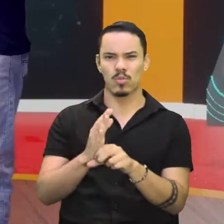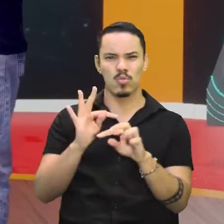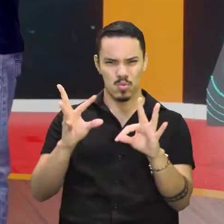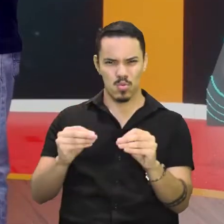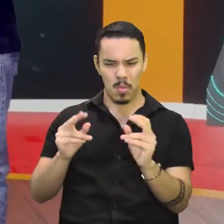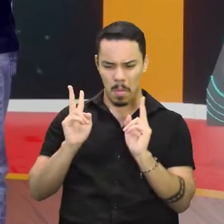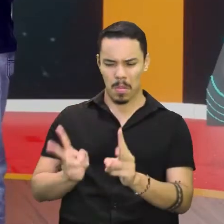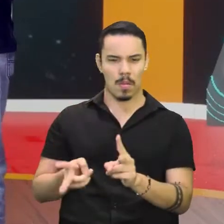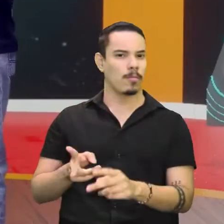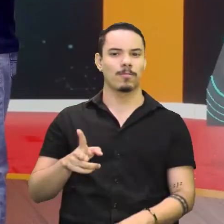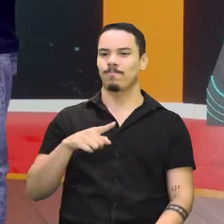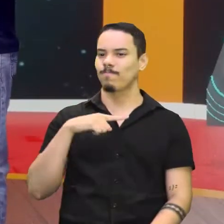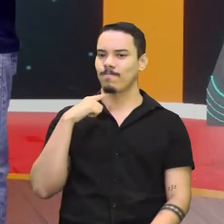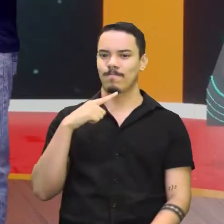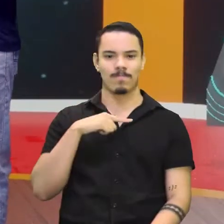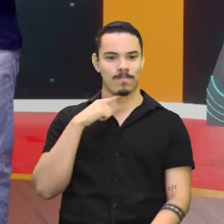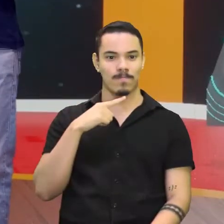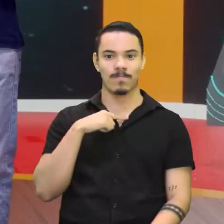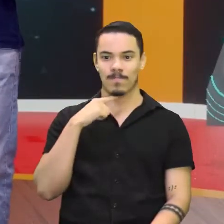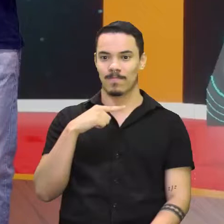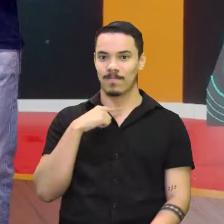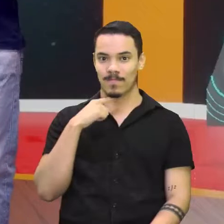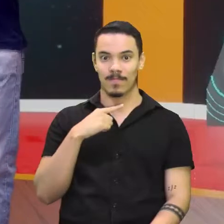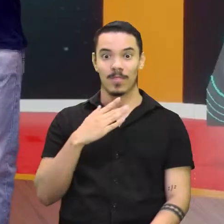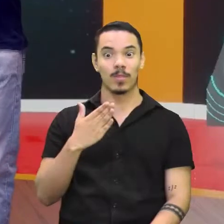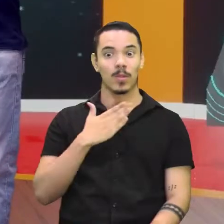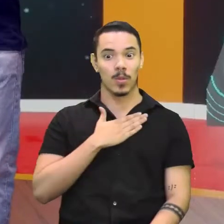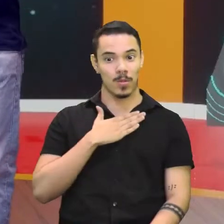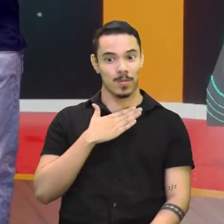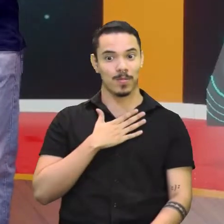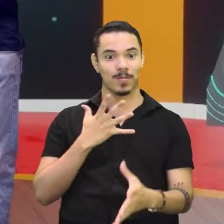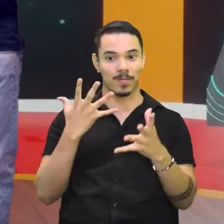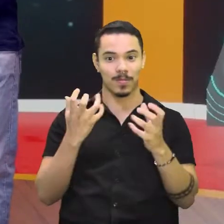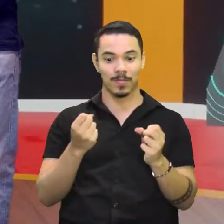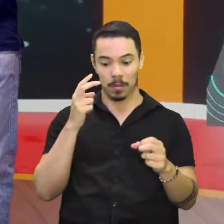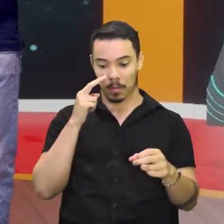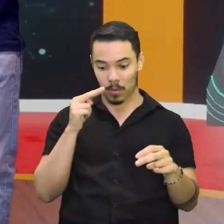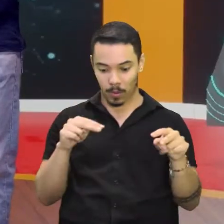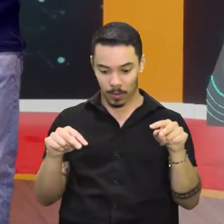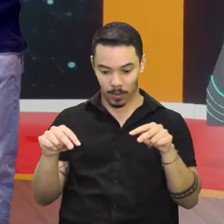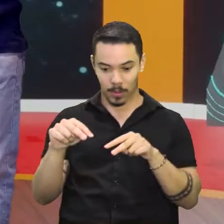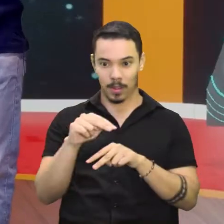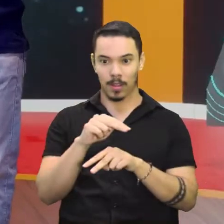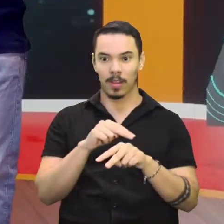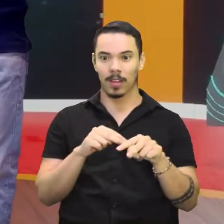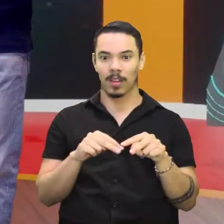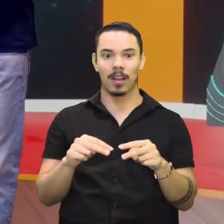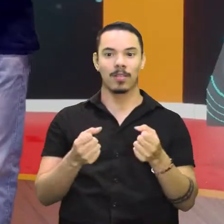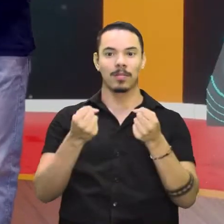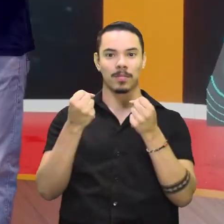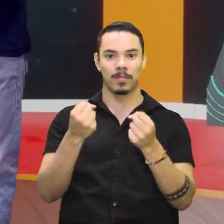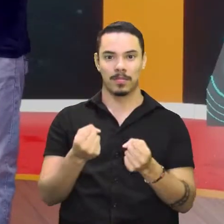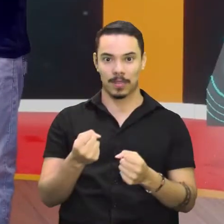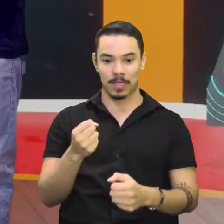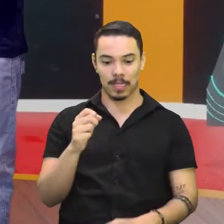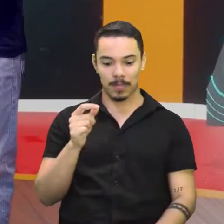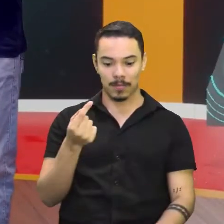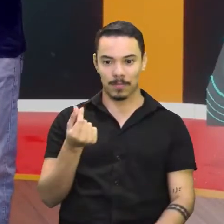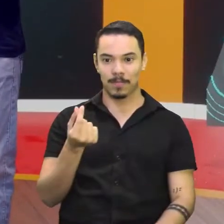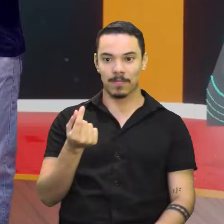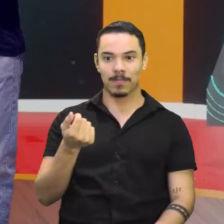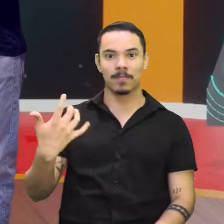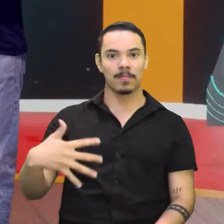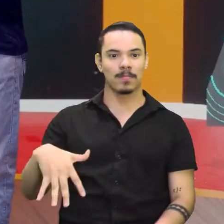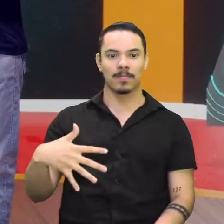meu mercado eu deixaria, só que eu iria olhar tudo que tem no saco e falar assim, peraí, eu vou pesar com o preço desse produto aqui. Não,